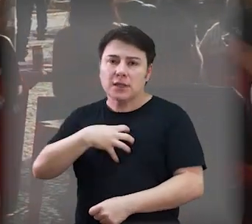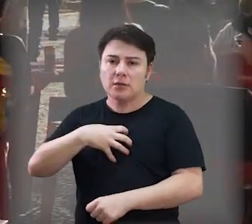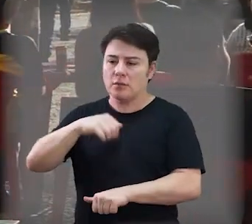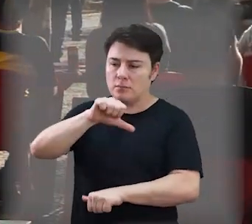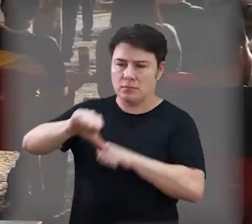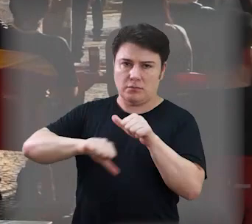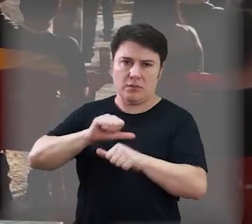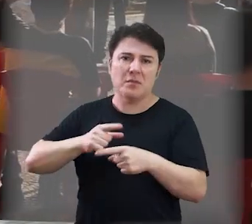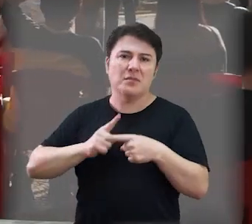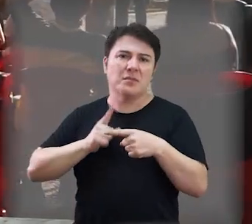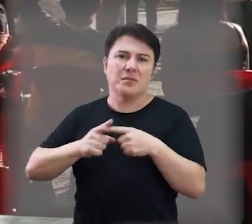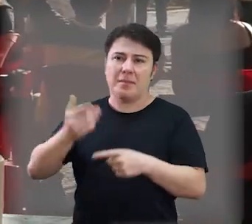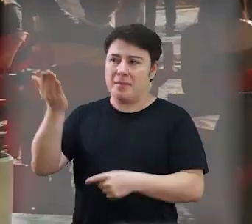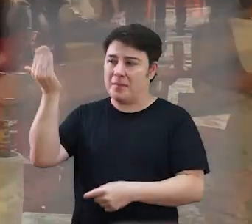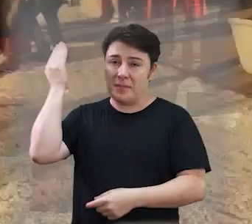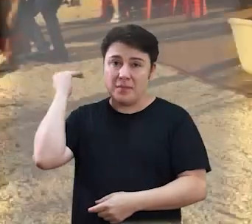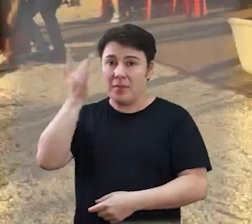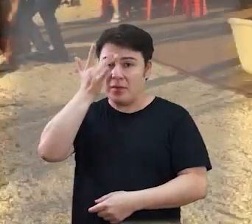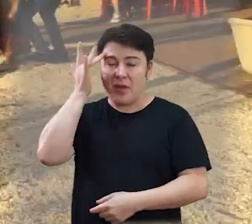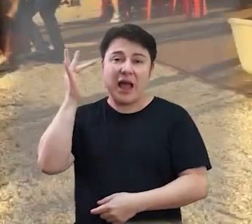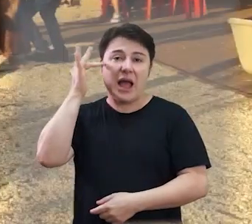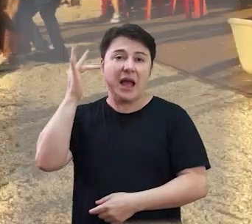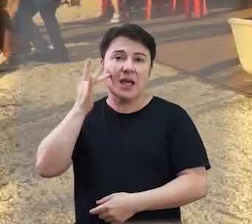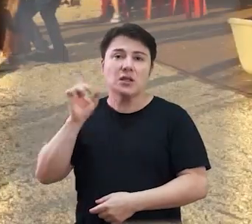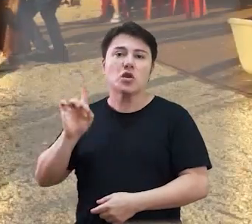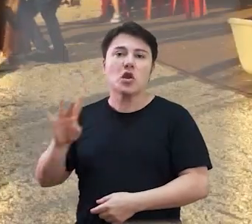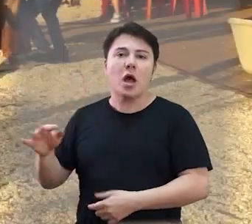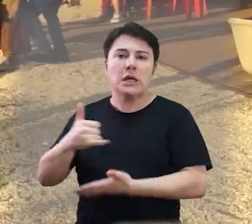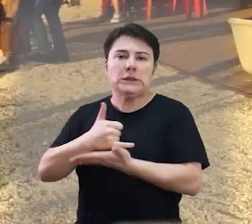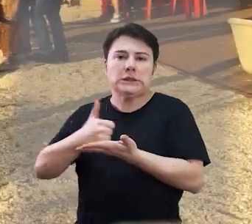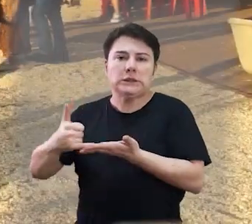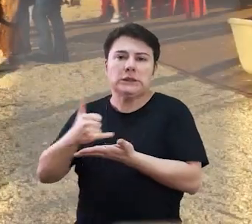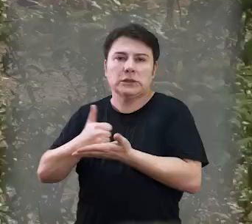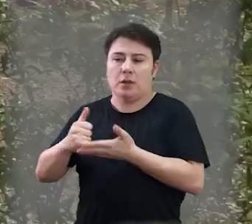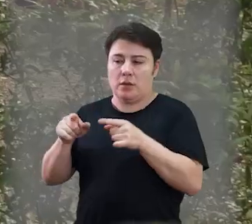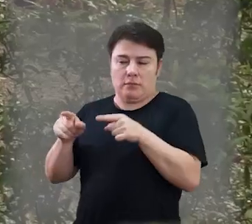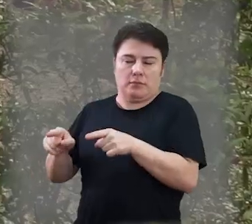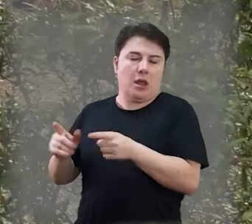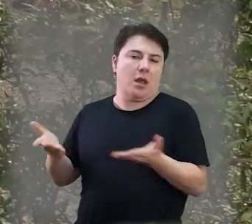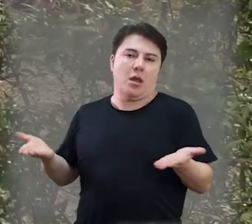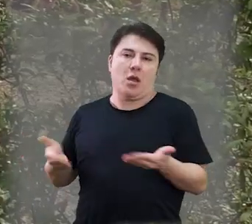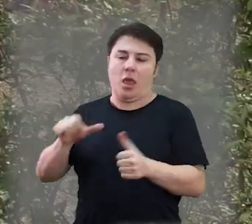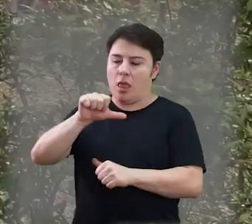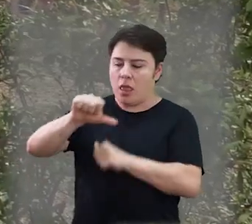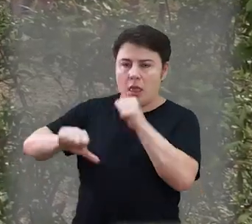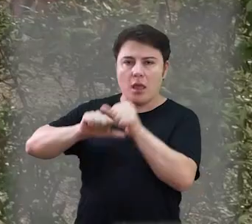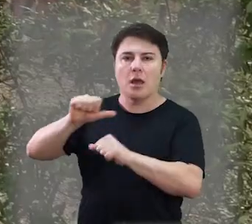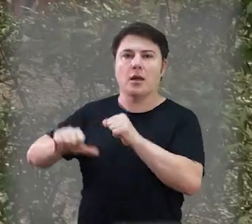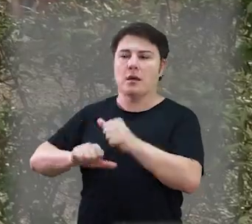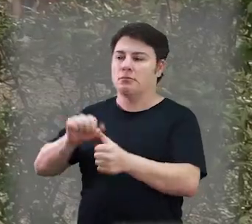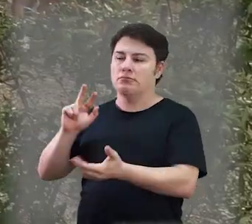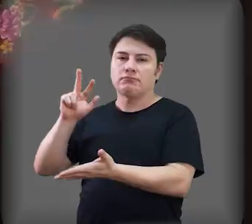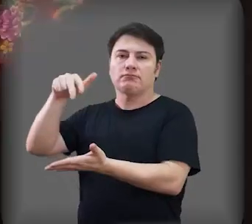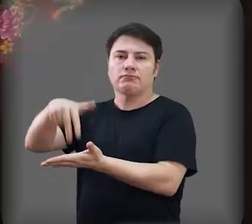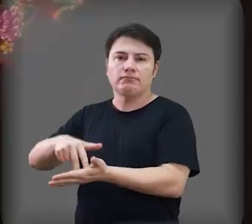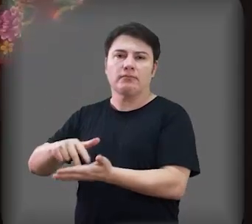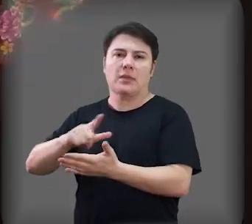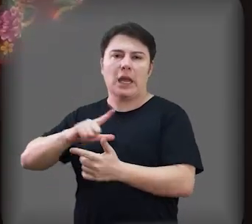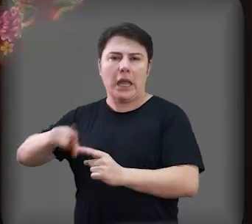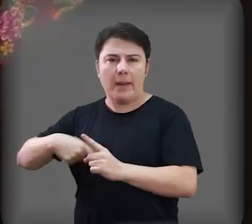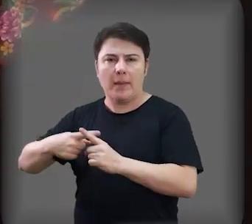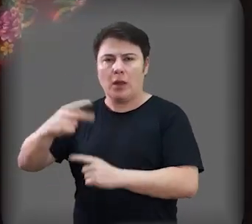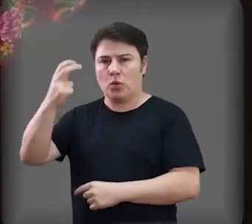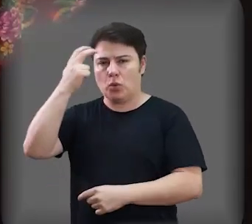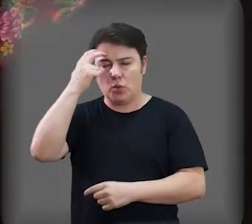ressignificando aquele espaço que antes era tido como a Cracolândia de Araraquara, e a gente reocupa e ocupa aquele espaço com